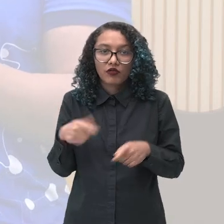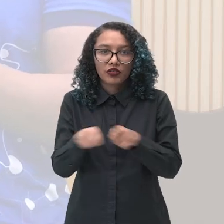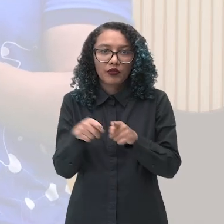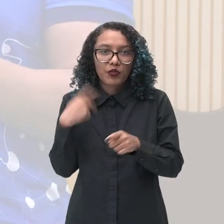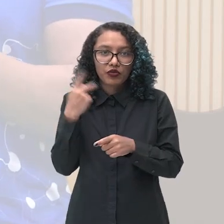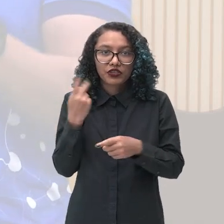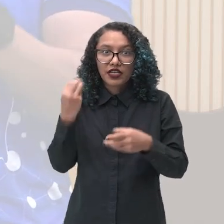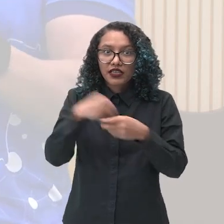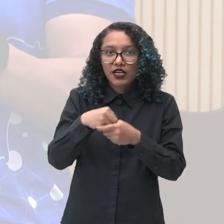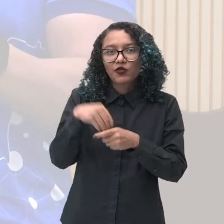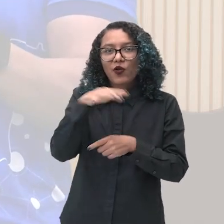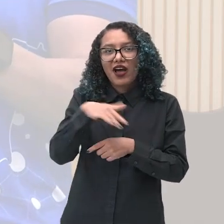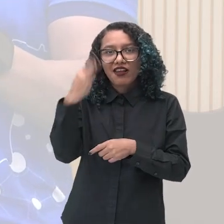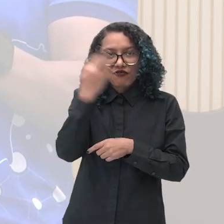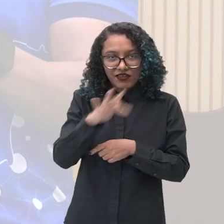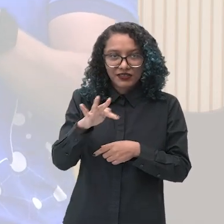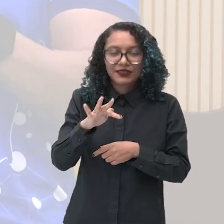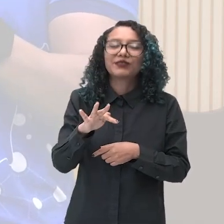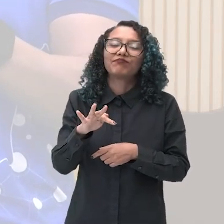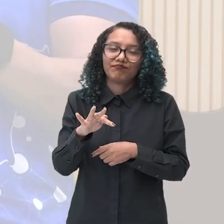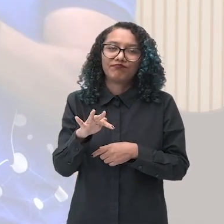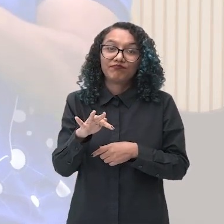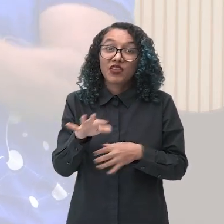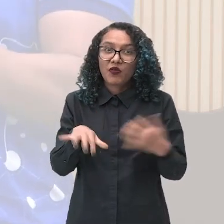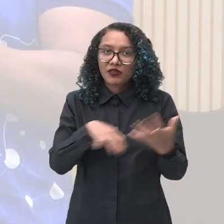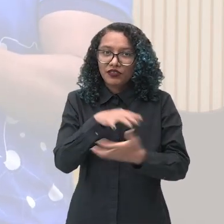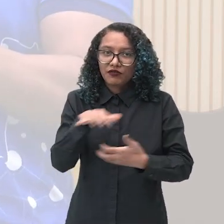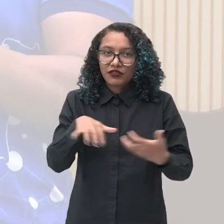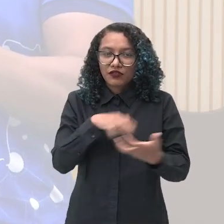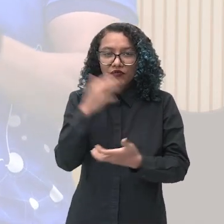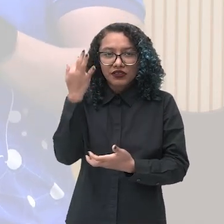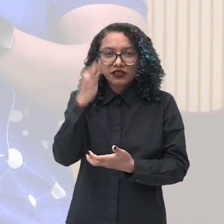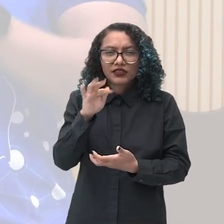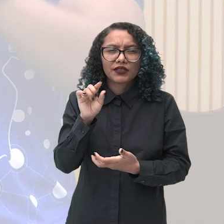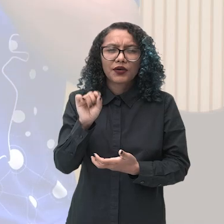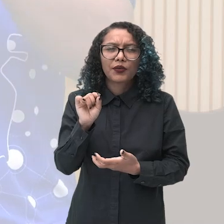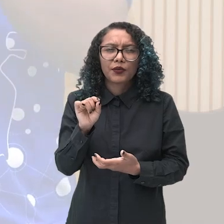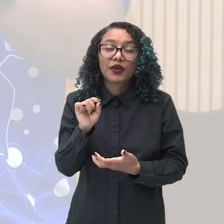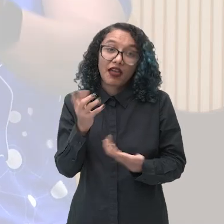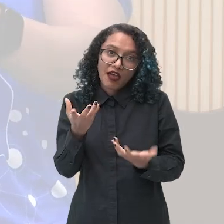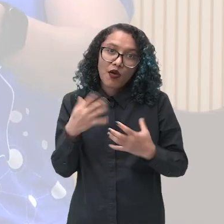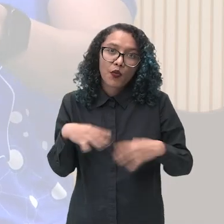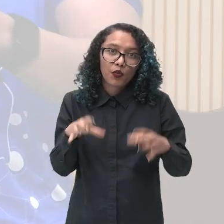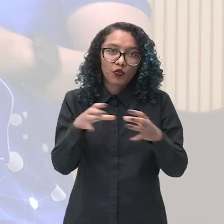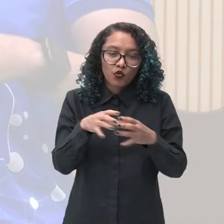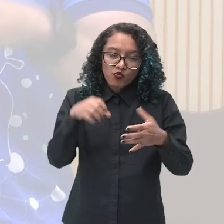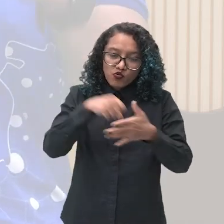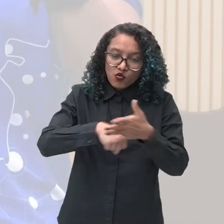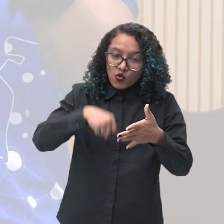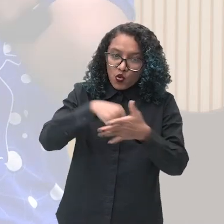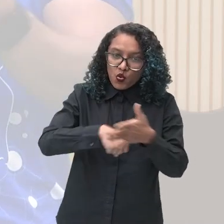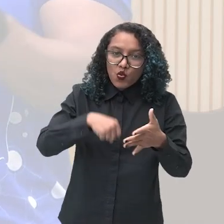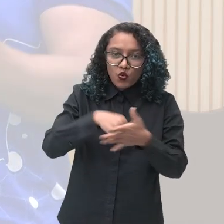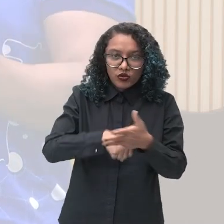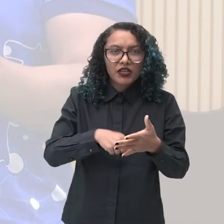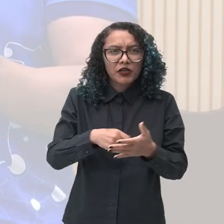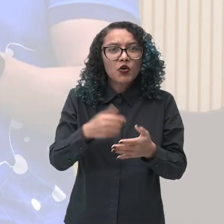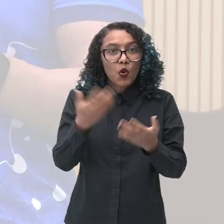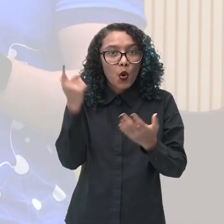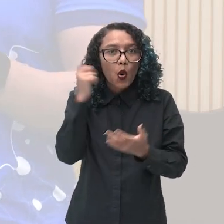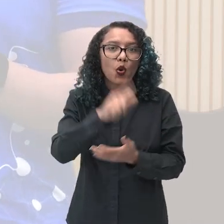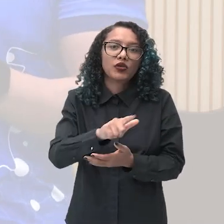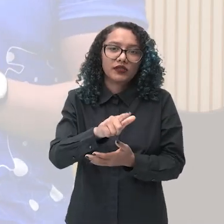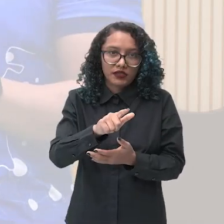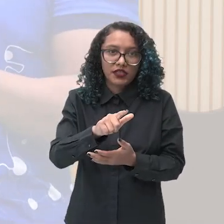daquele território. Então, a Revolução Francesa, reforçando aqui, a Revolução Francesa foi um desses movimentos ali que rompeu com a